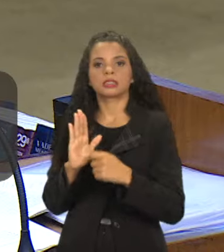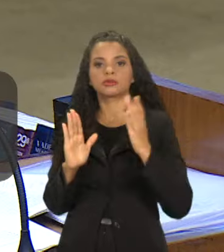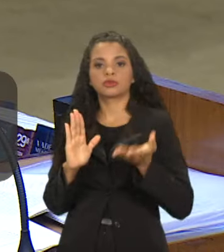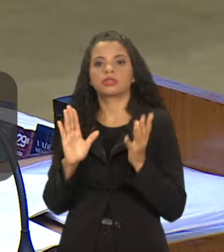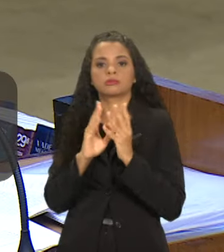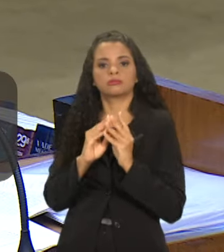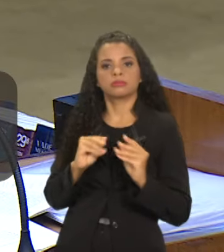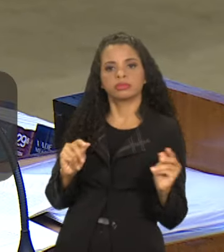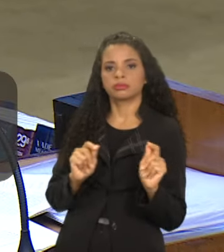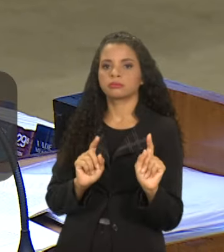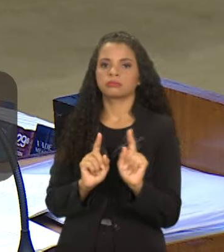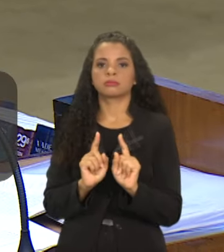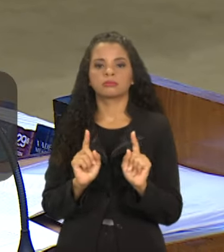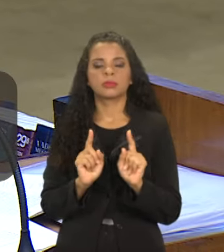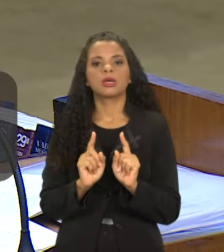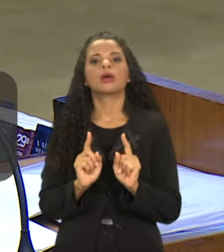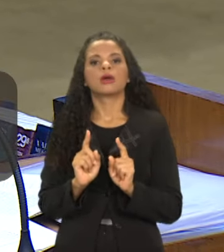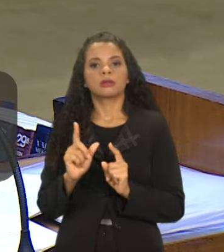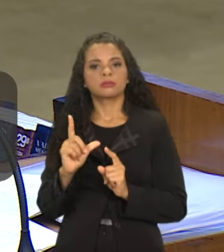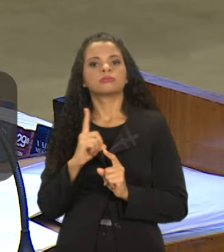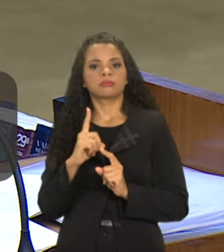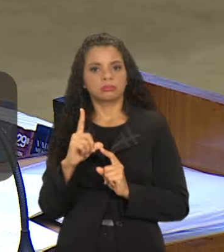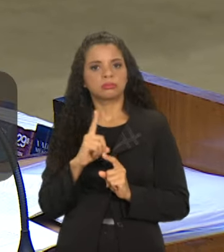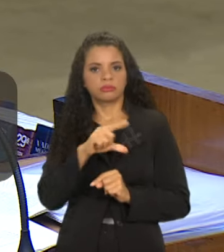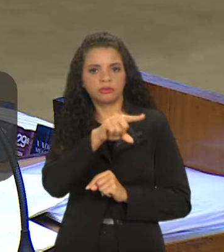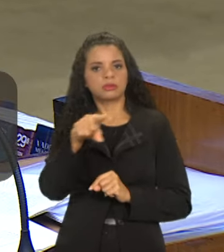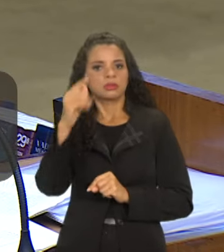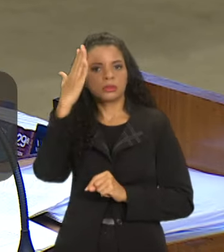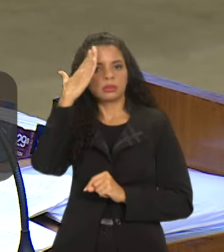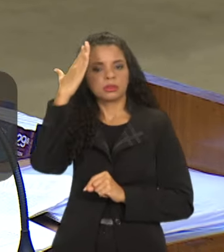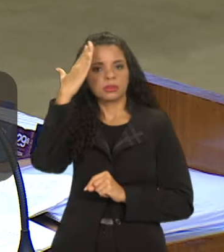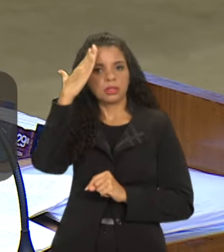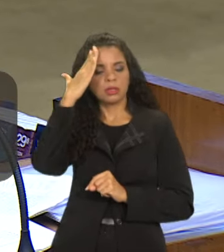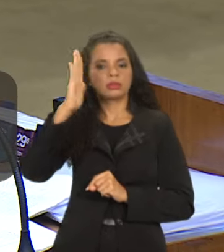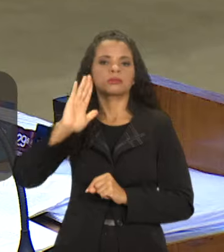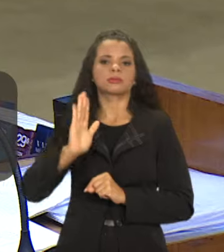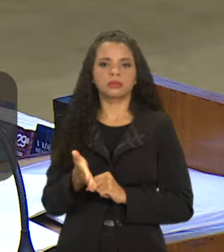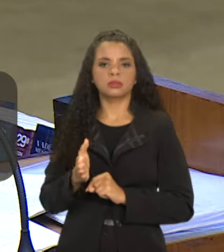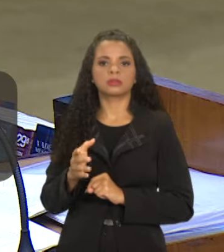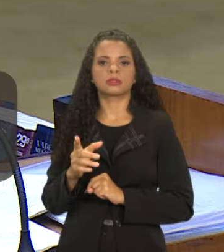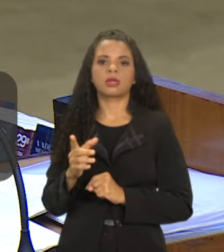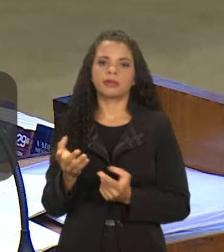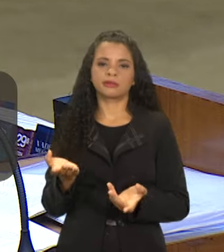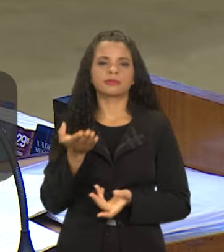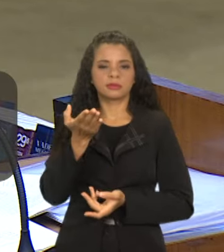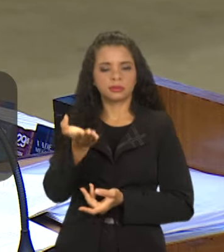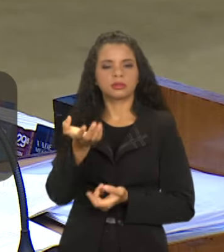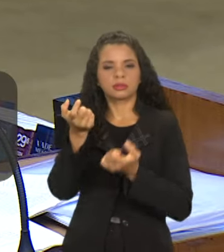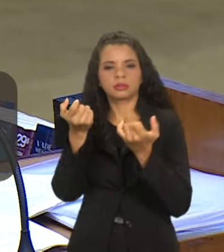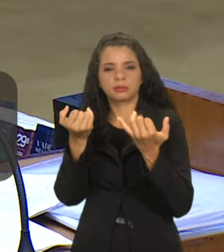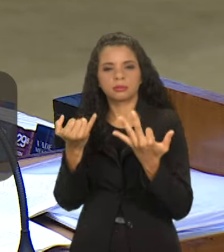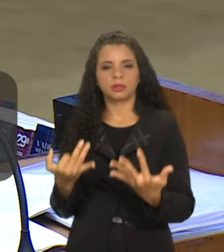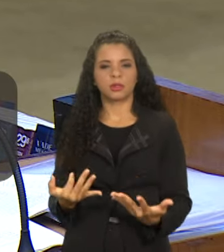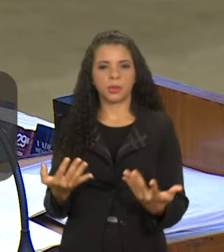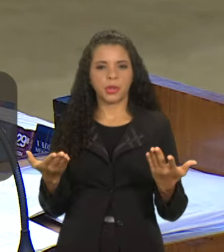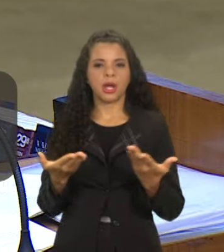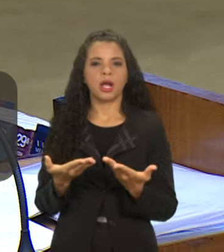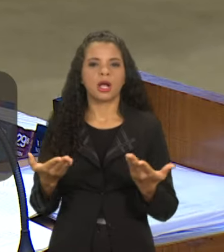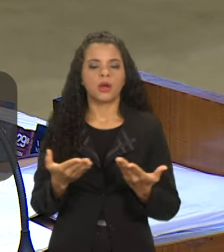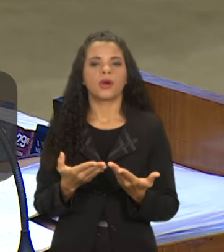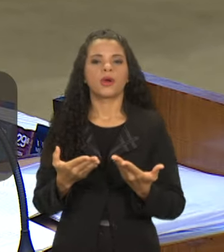Ela debate, como todos os colegas sabem, especificamente, como Vossa Excelência acabou de declinar, a